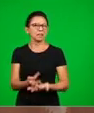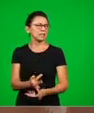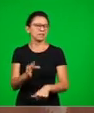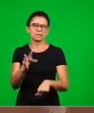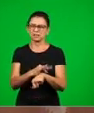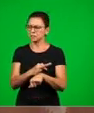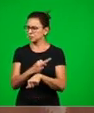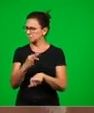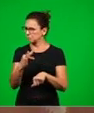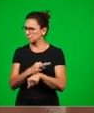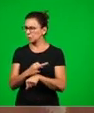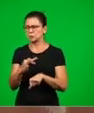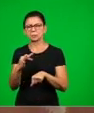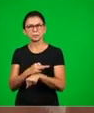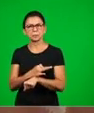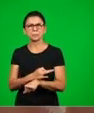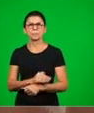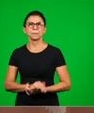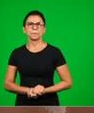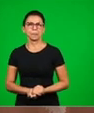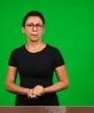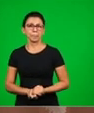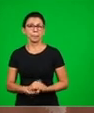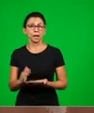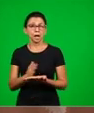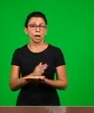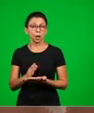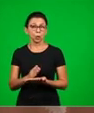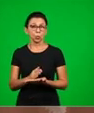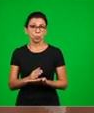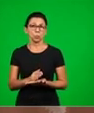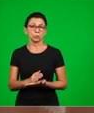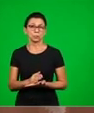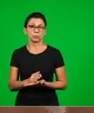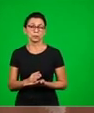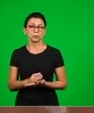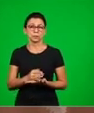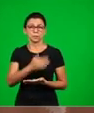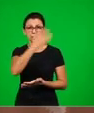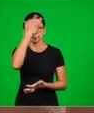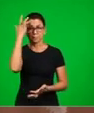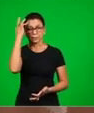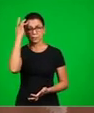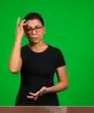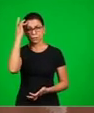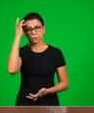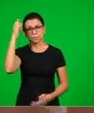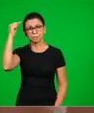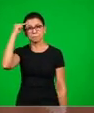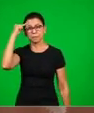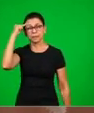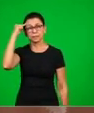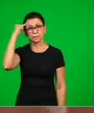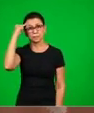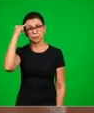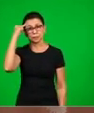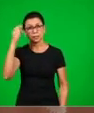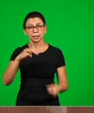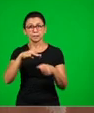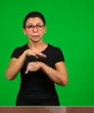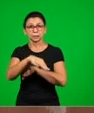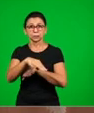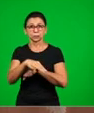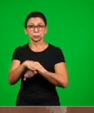Eles pensam, alguns pensam que ministério é para colocar no púlpito, e ministério é aquilo que você dedica, você